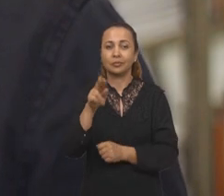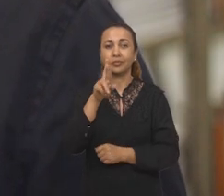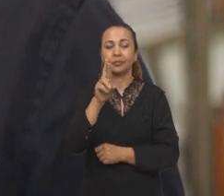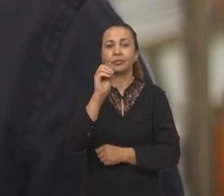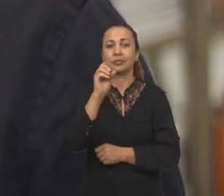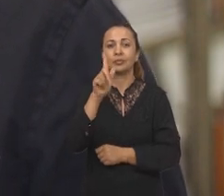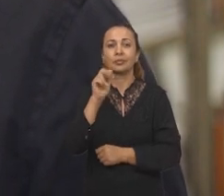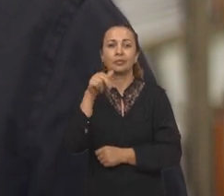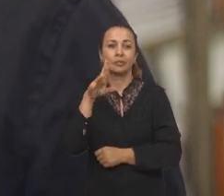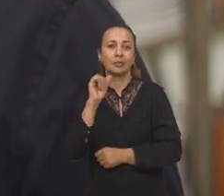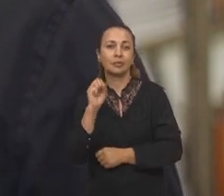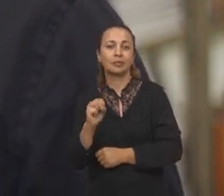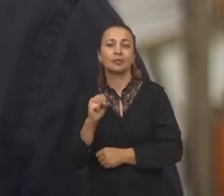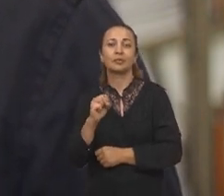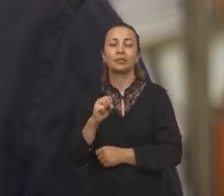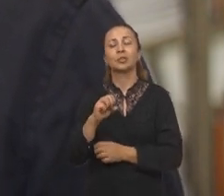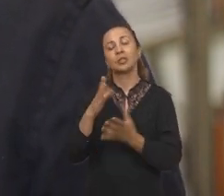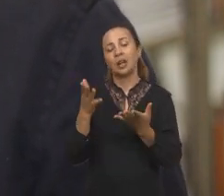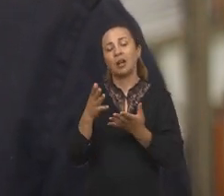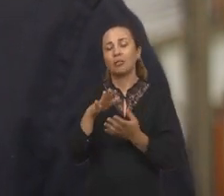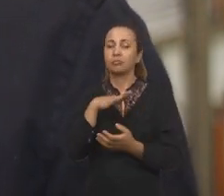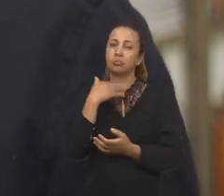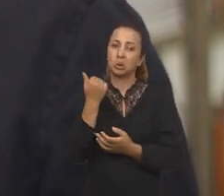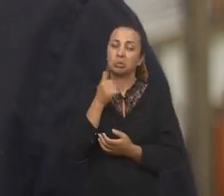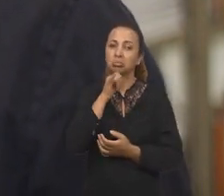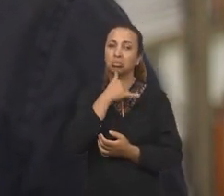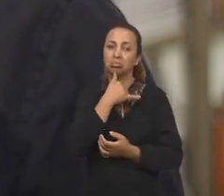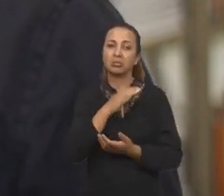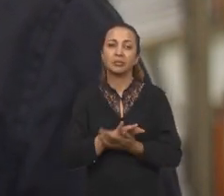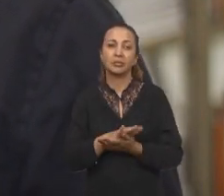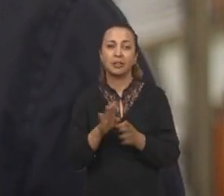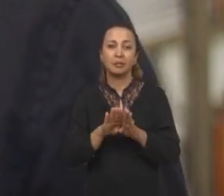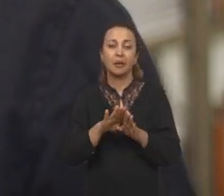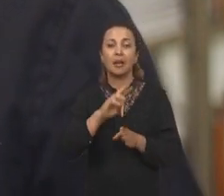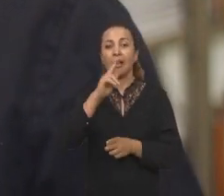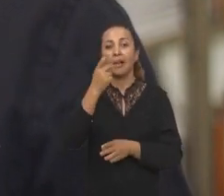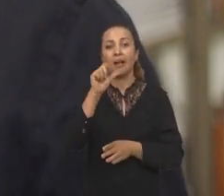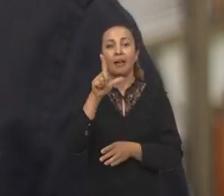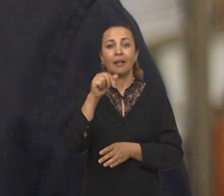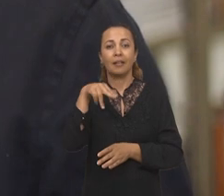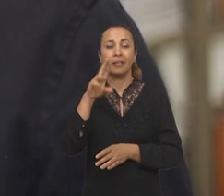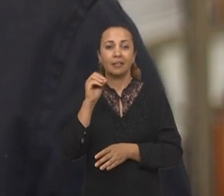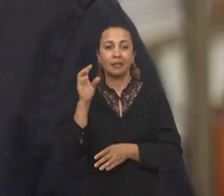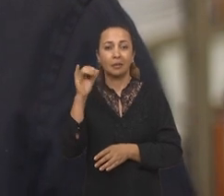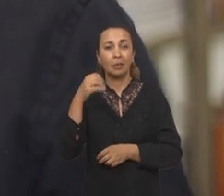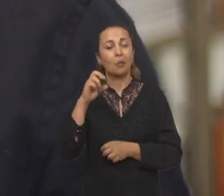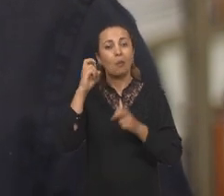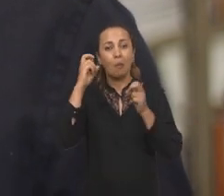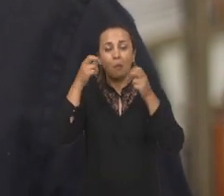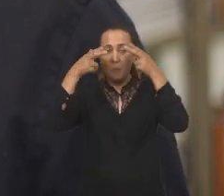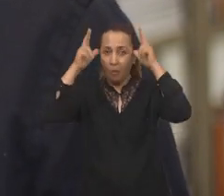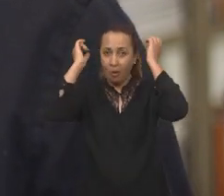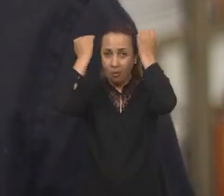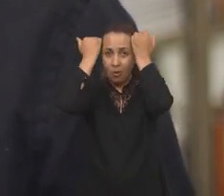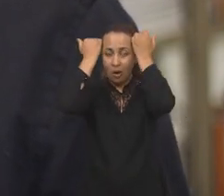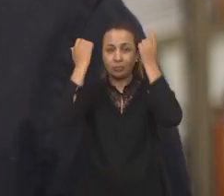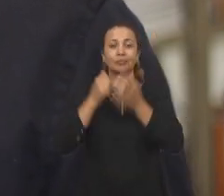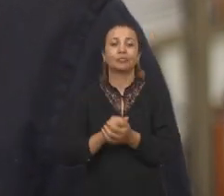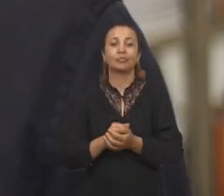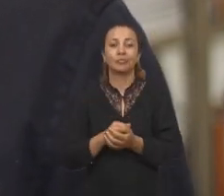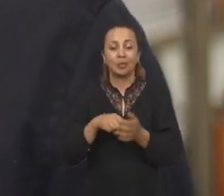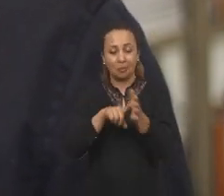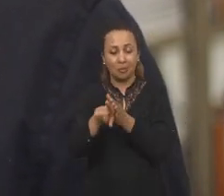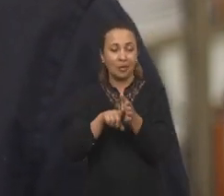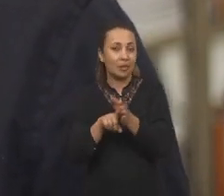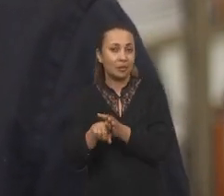professor Rogério de Fátima infelizmente falecido e o professor ele no coelho era um grupo de estudantes que tinha interesse em pesquisar a